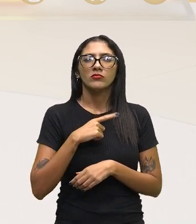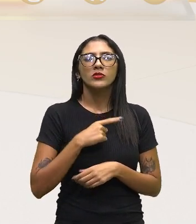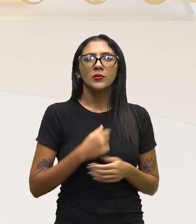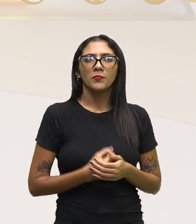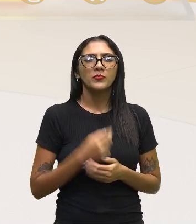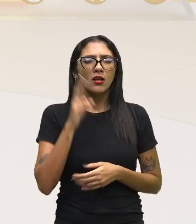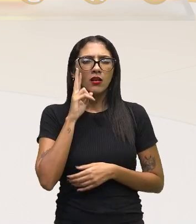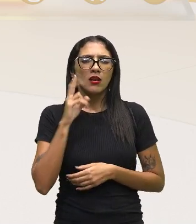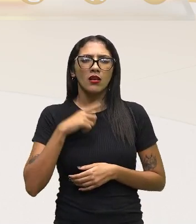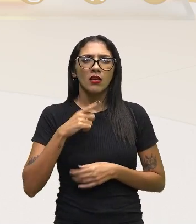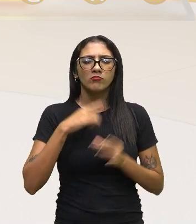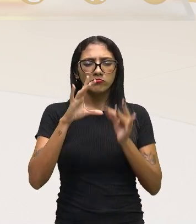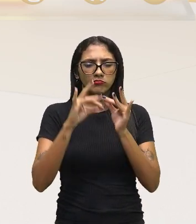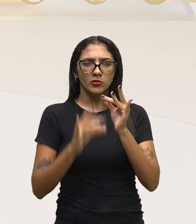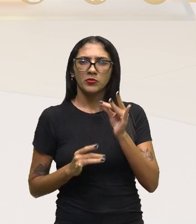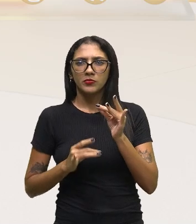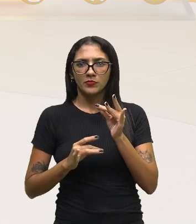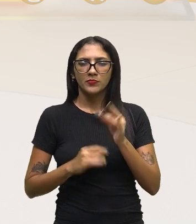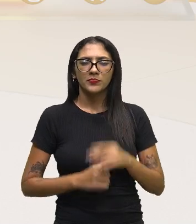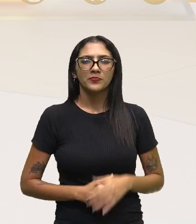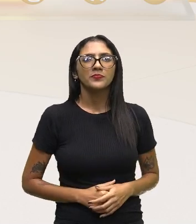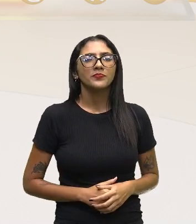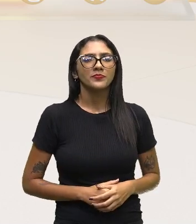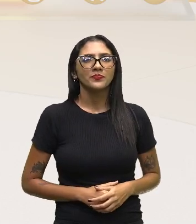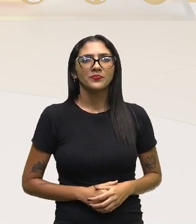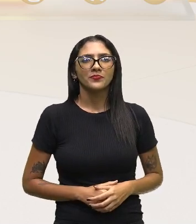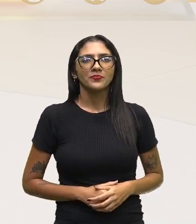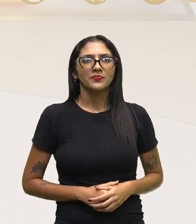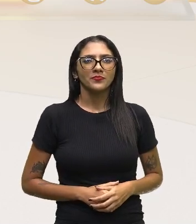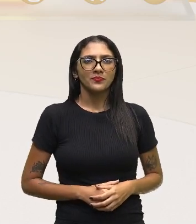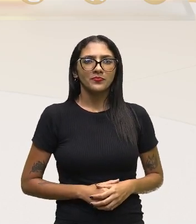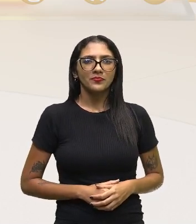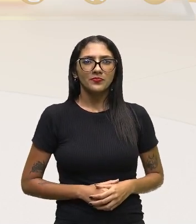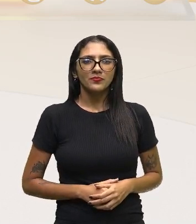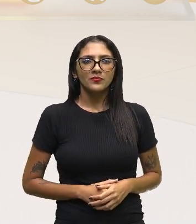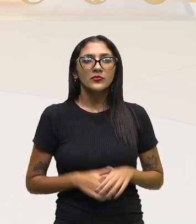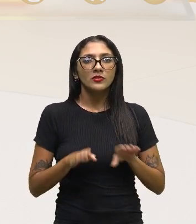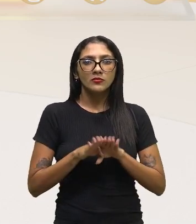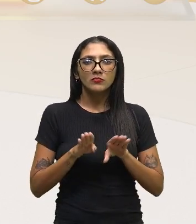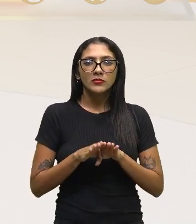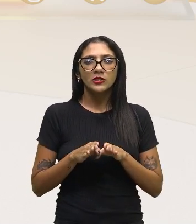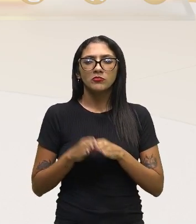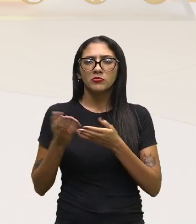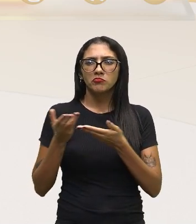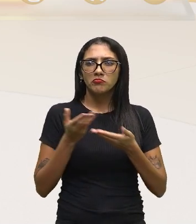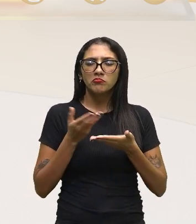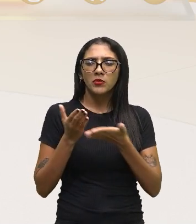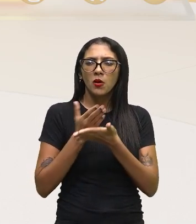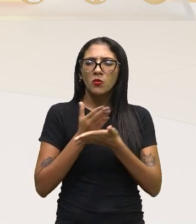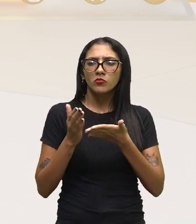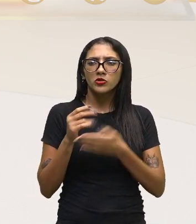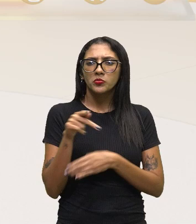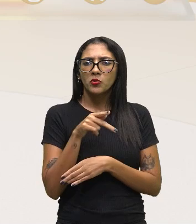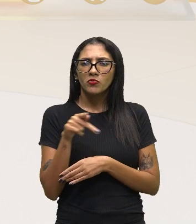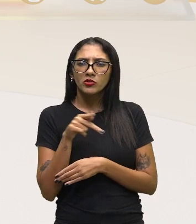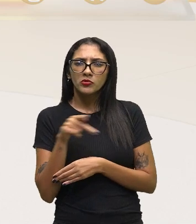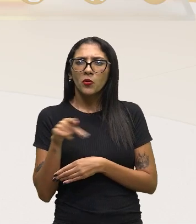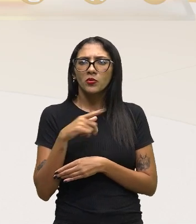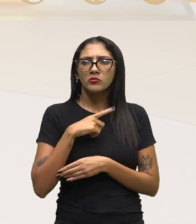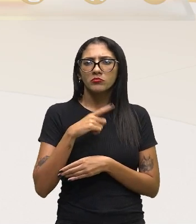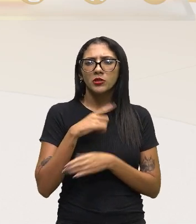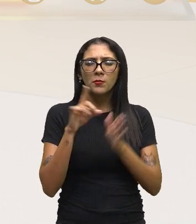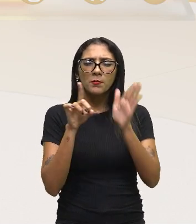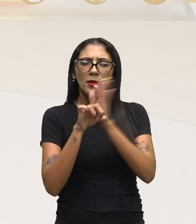aqui detalhadamente cada um. E aí, a gente chamou aqui alguns professores para fazer